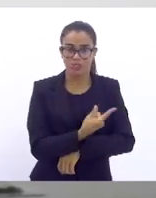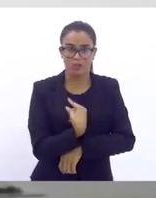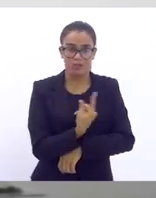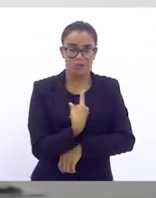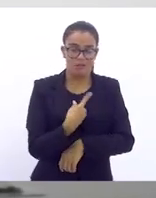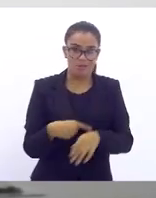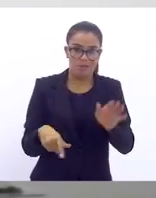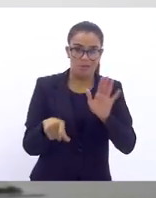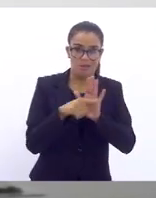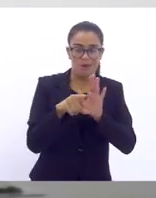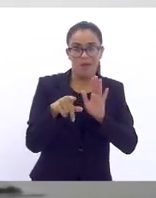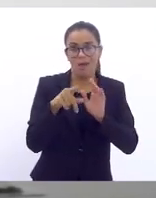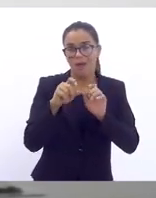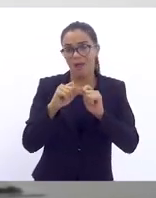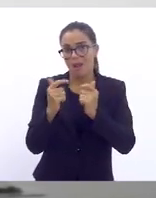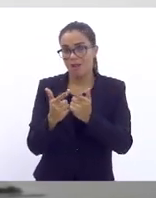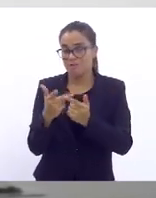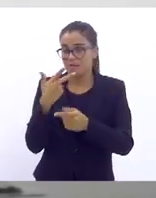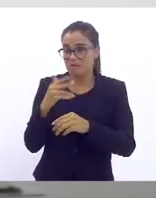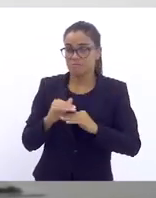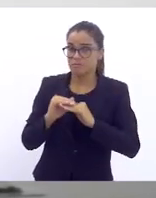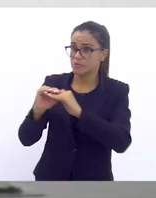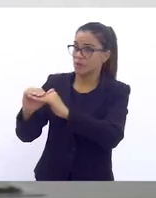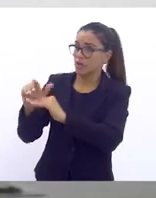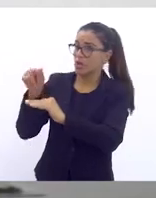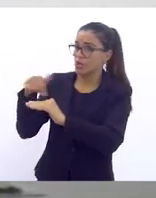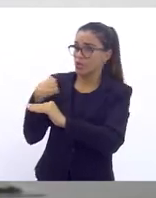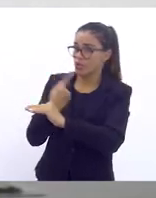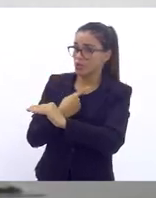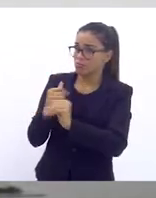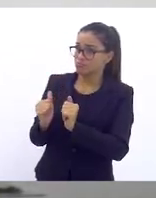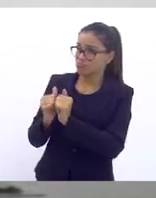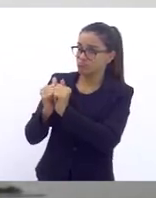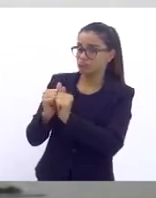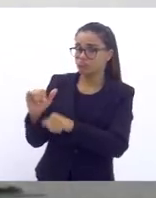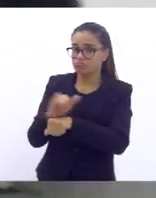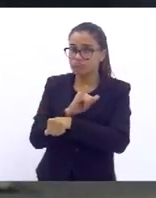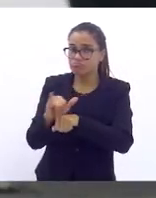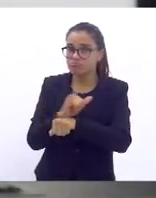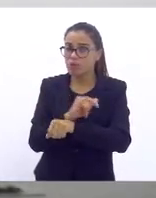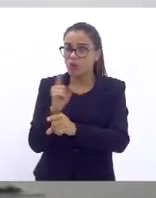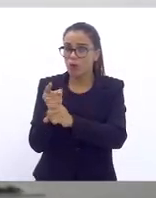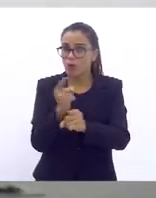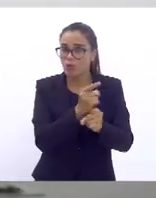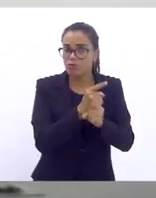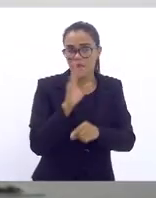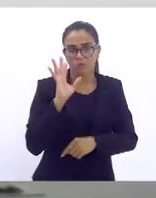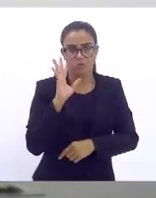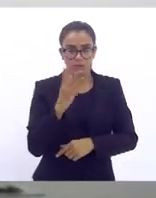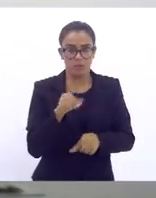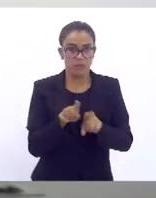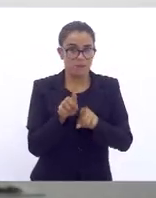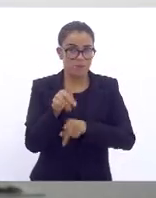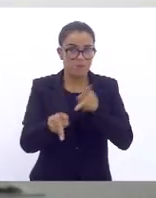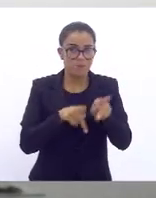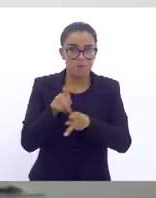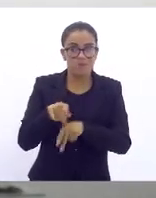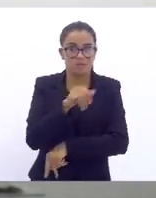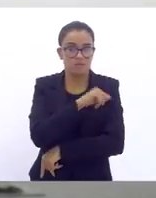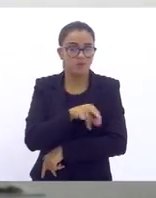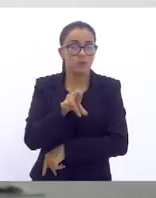executivo essa nossa preocupação e dizer Olha nós estamos juntos para encontrar as melhores soluções para que de fato a população do Rio de Janeiro